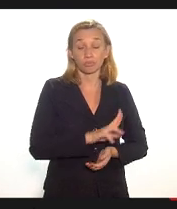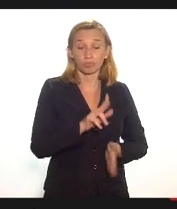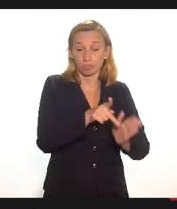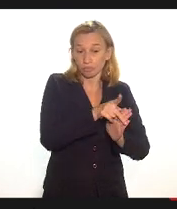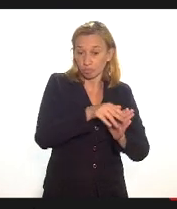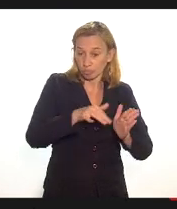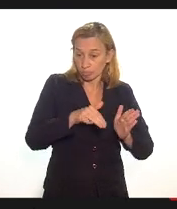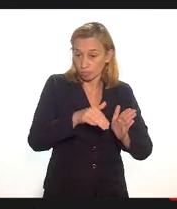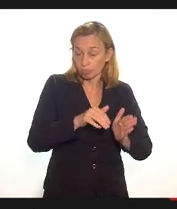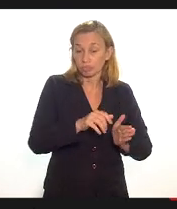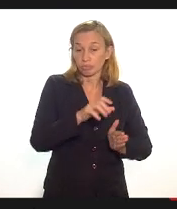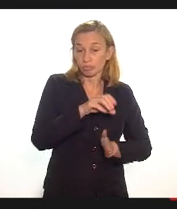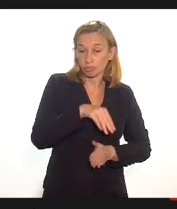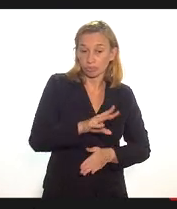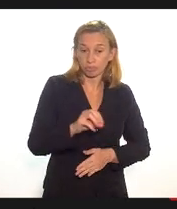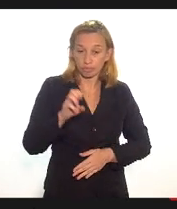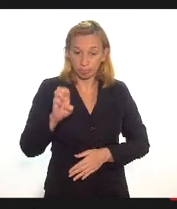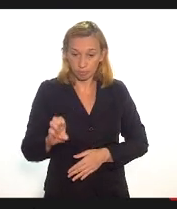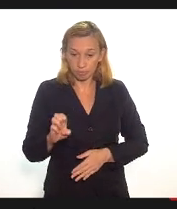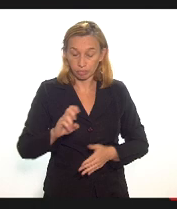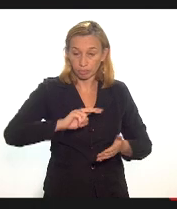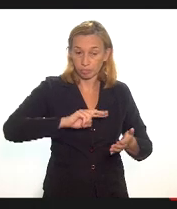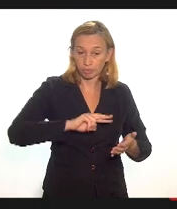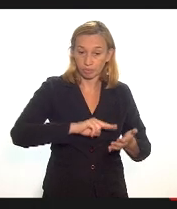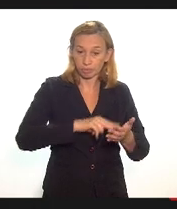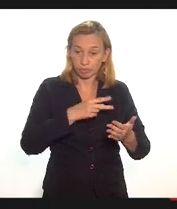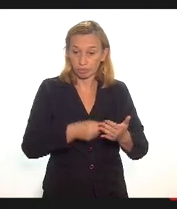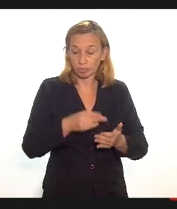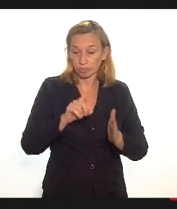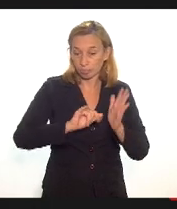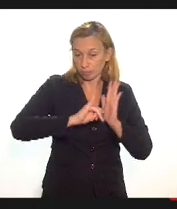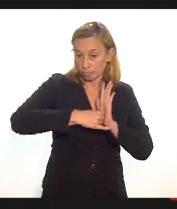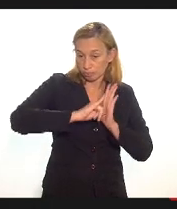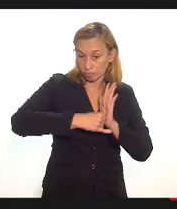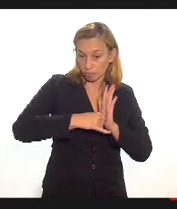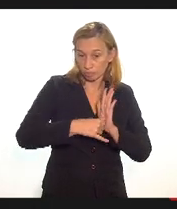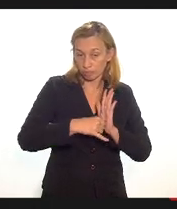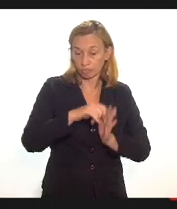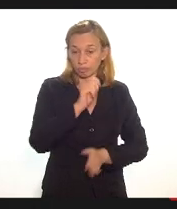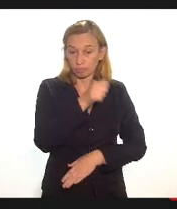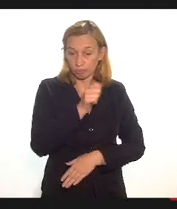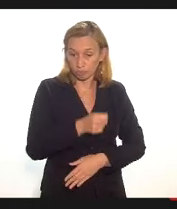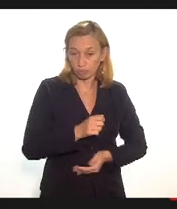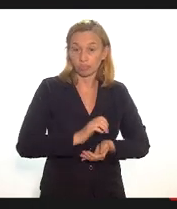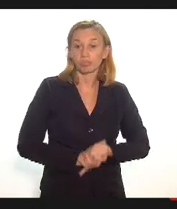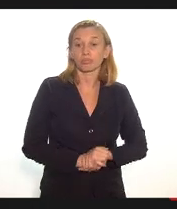portaria MME e traduzida no edital de licitação, né?